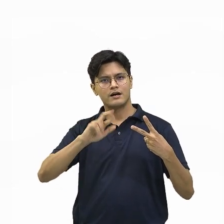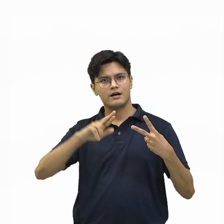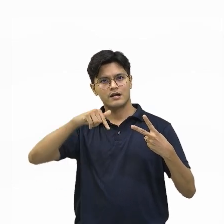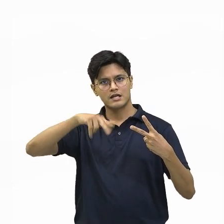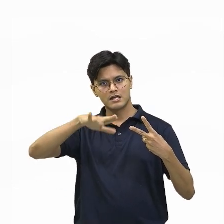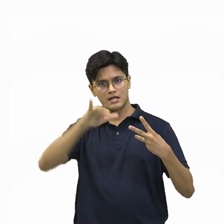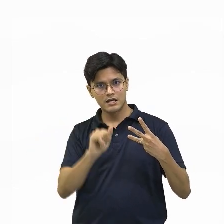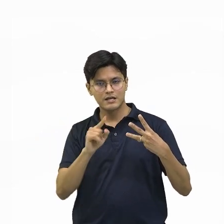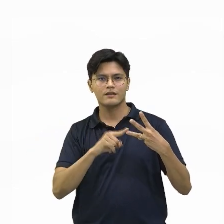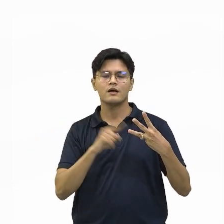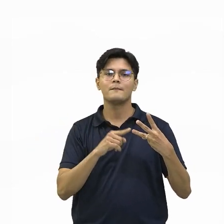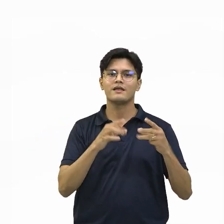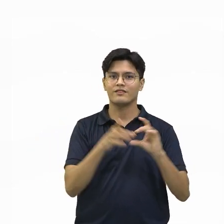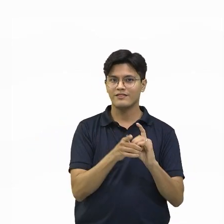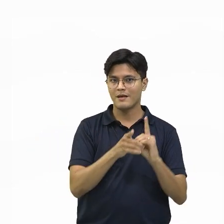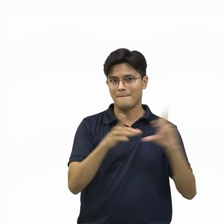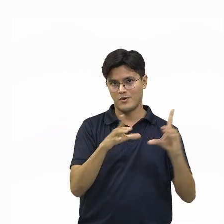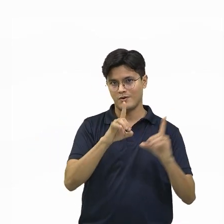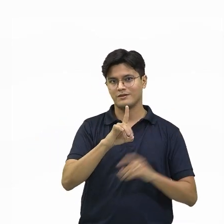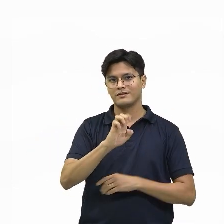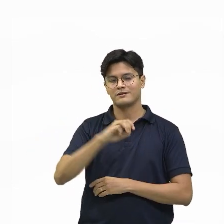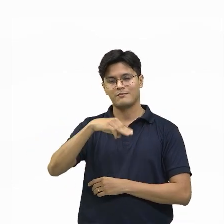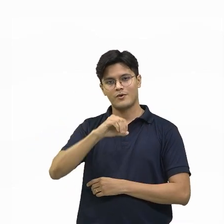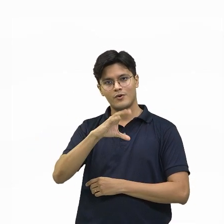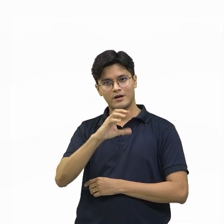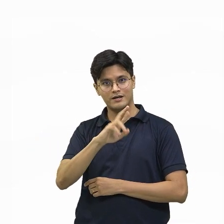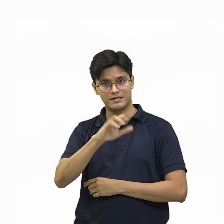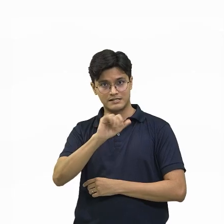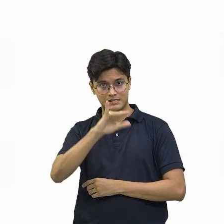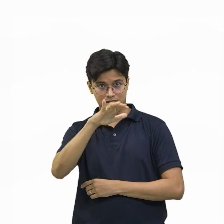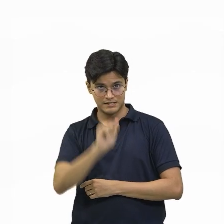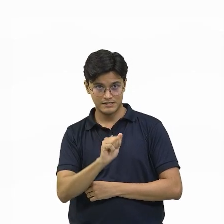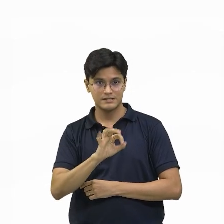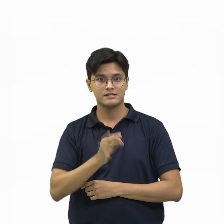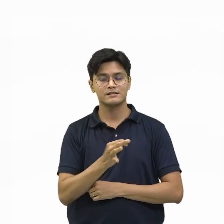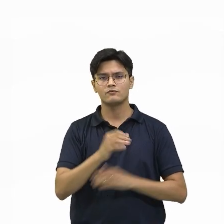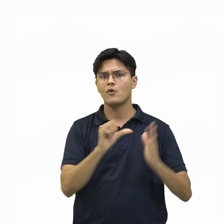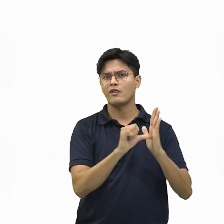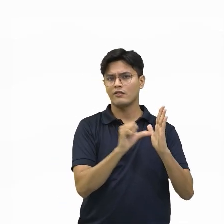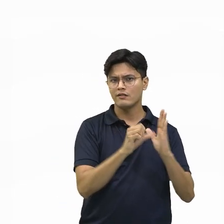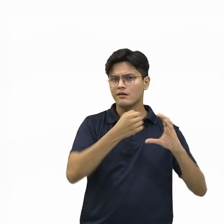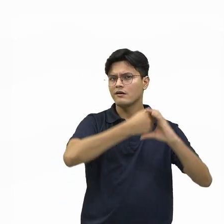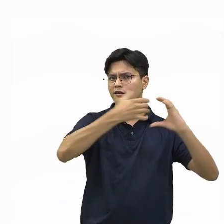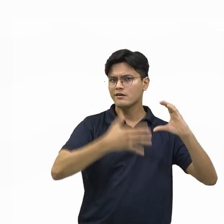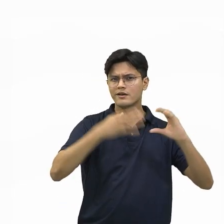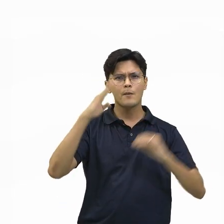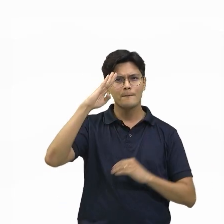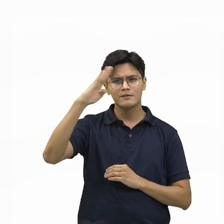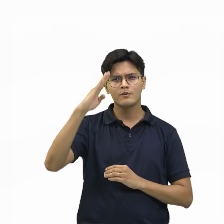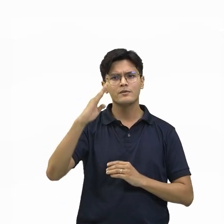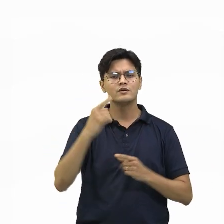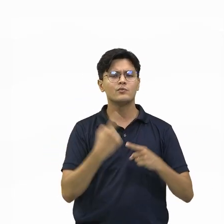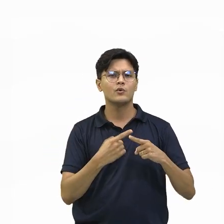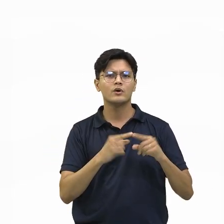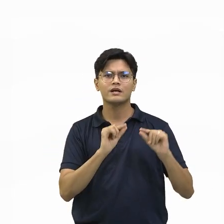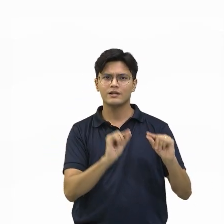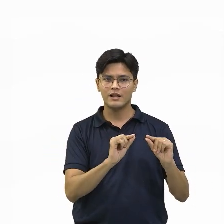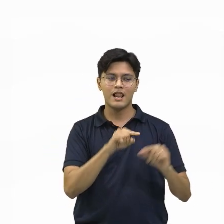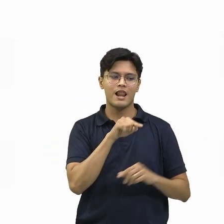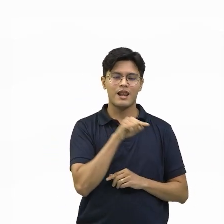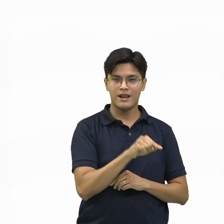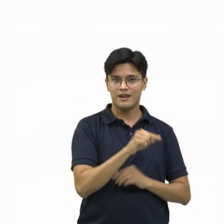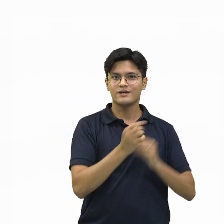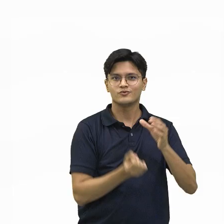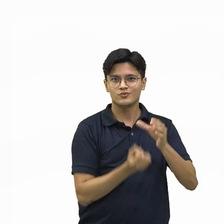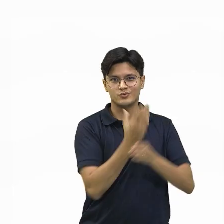democracia. A Atenas vai ser, né, caracterizada principalmente por ser justamente o berço